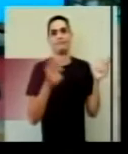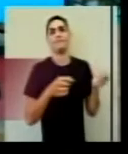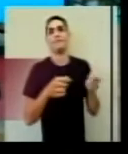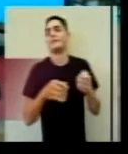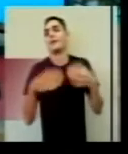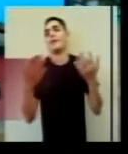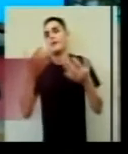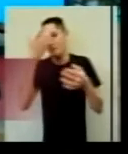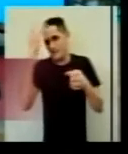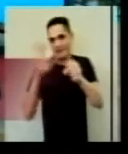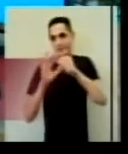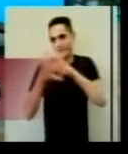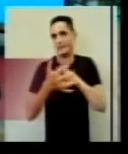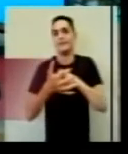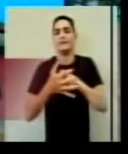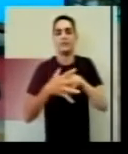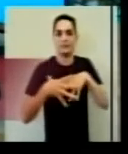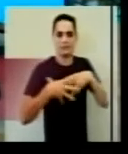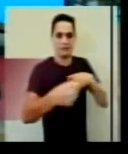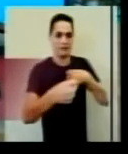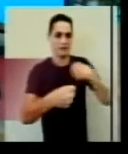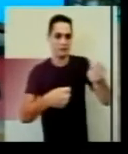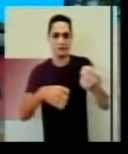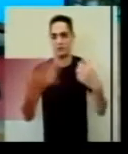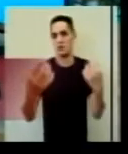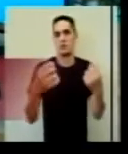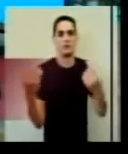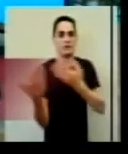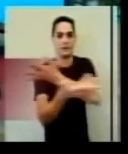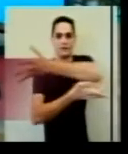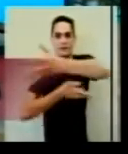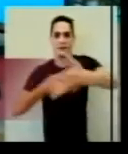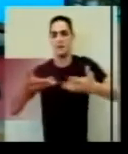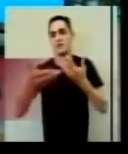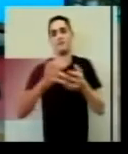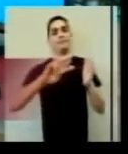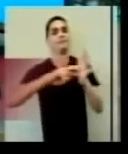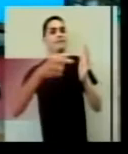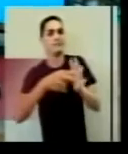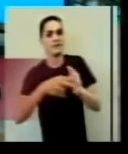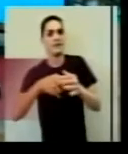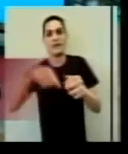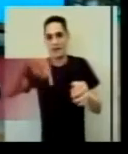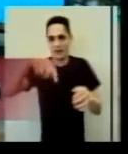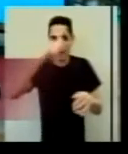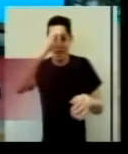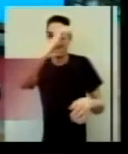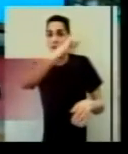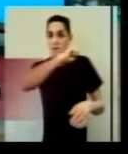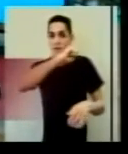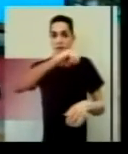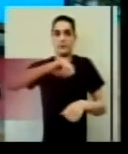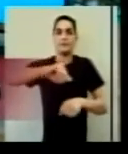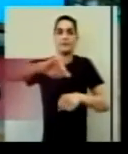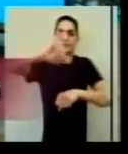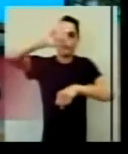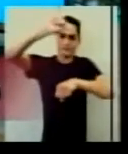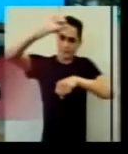Preto. E Rio Preto, quando a vinda dessas pessoas para cá, também leva Covid para essas